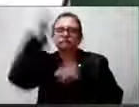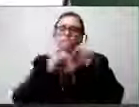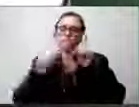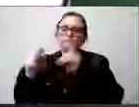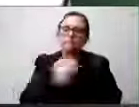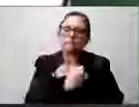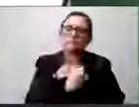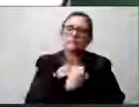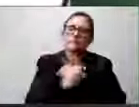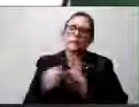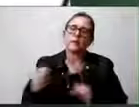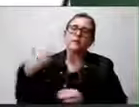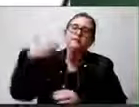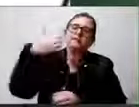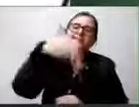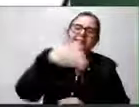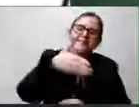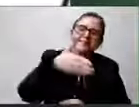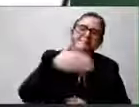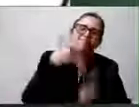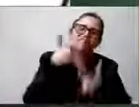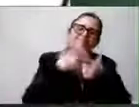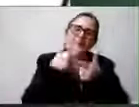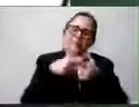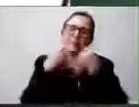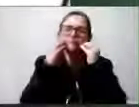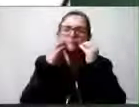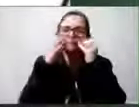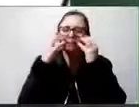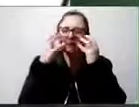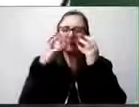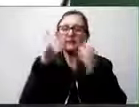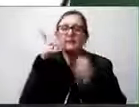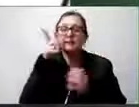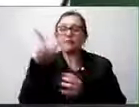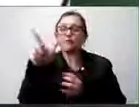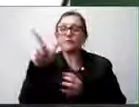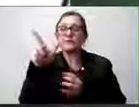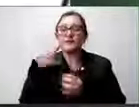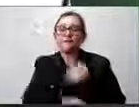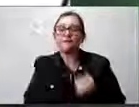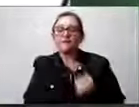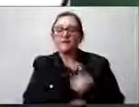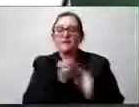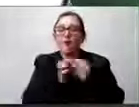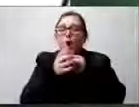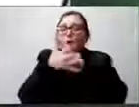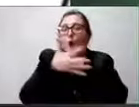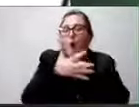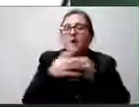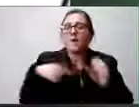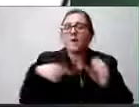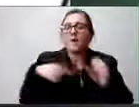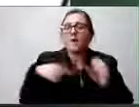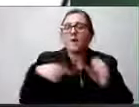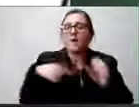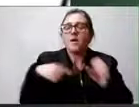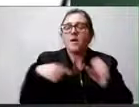um transtorno temporomandibular depois de sobreviver ao COVID, e nós somamos a ansiedade, o medo,